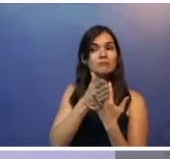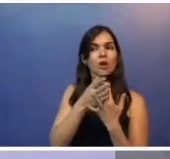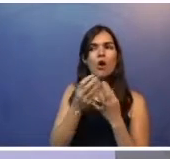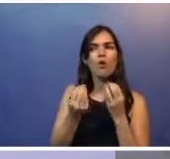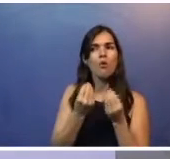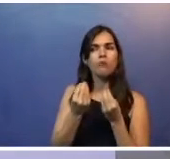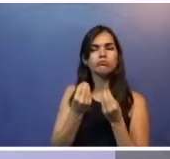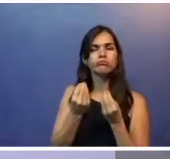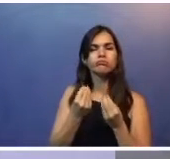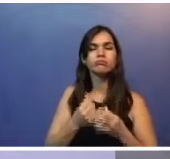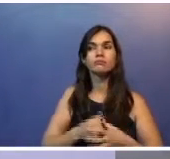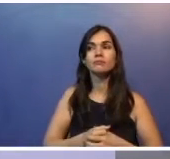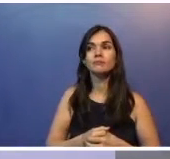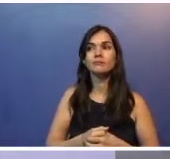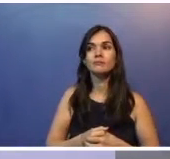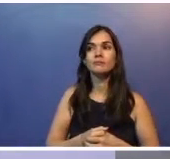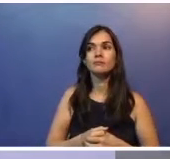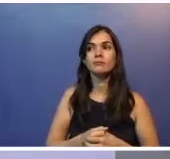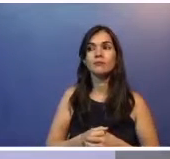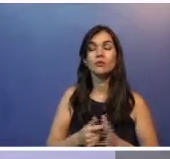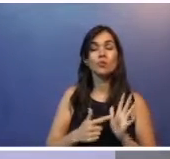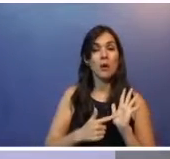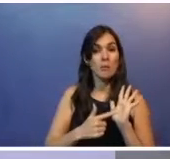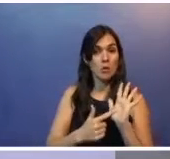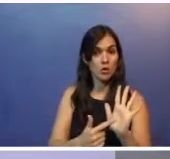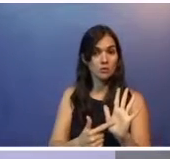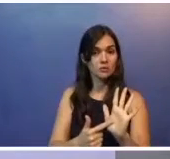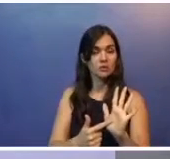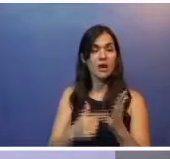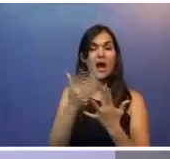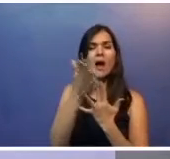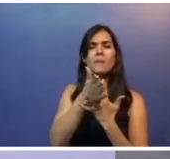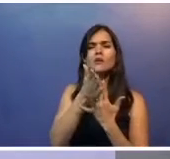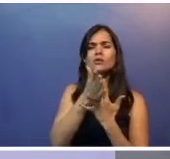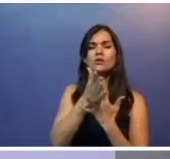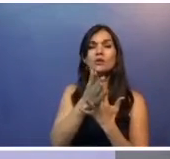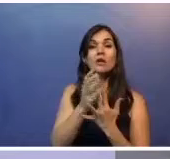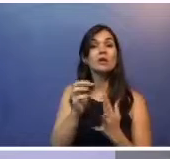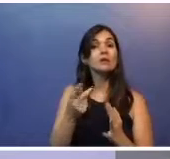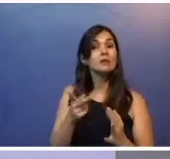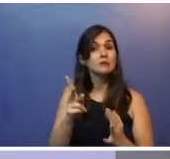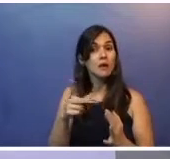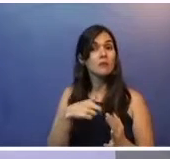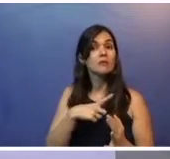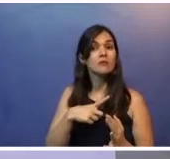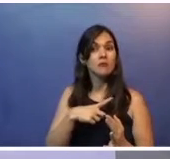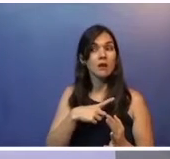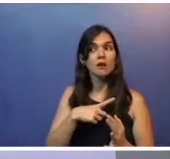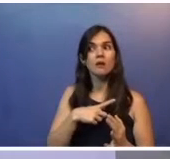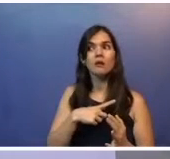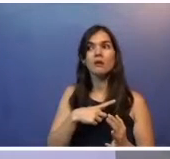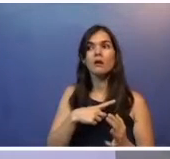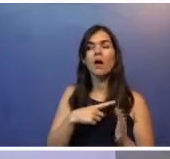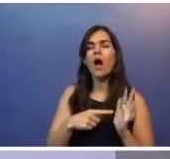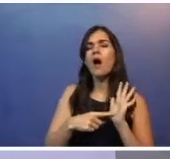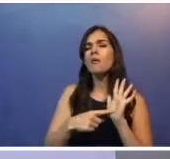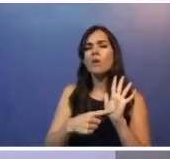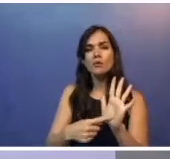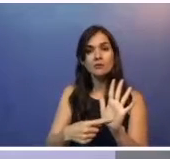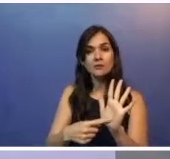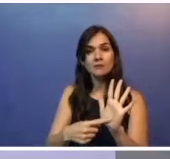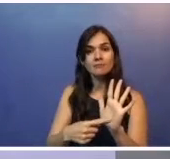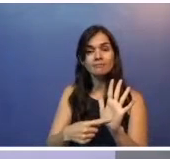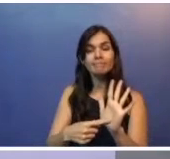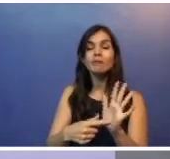seguinte modo as coordenadas elementos da amostra mediana e o valor pertencente ou não a mostra que é